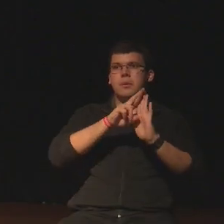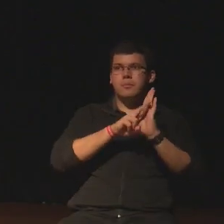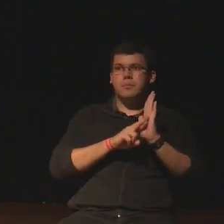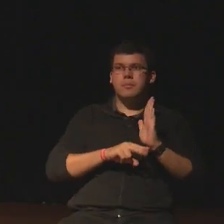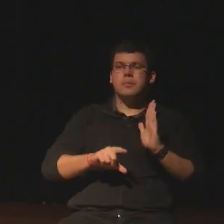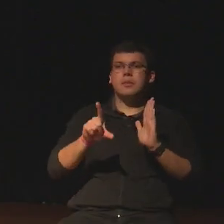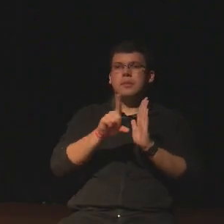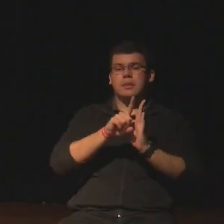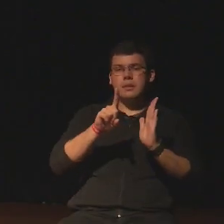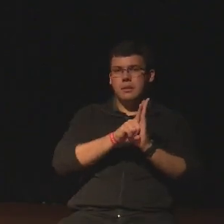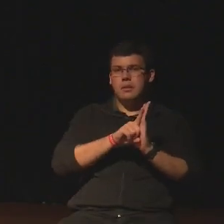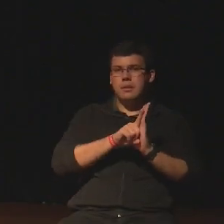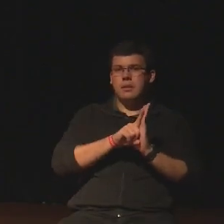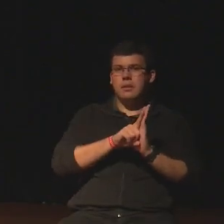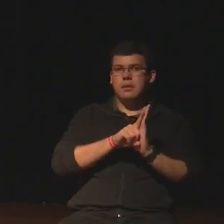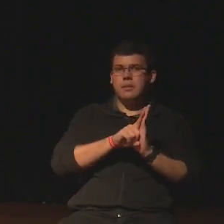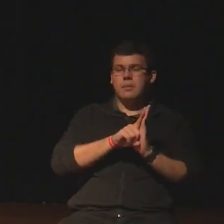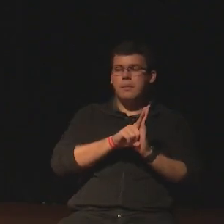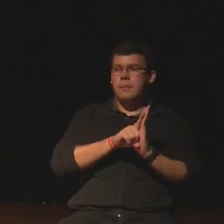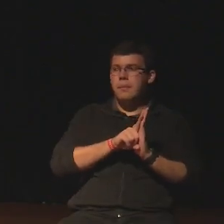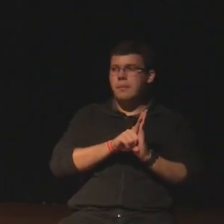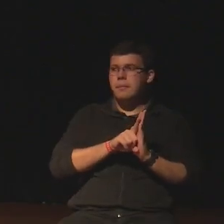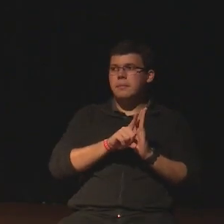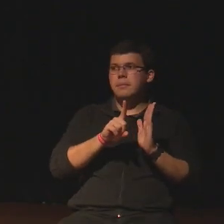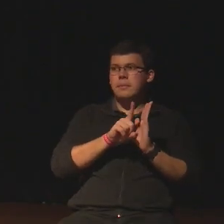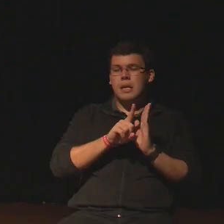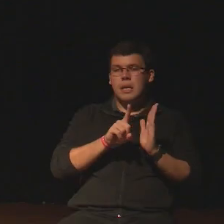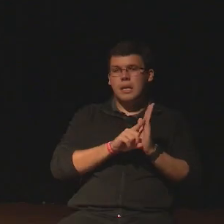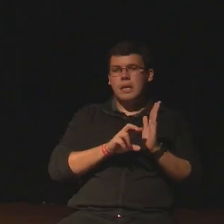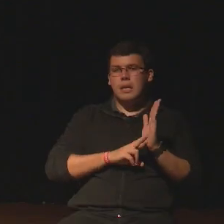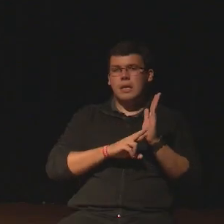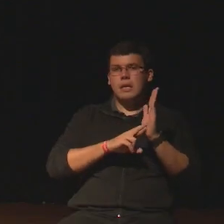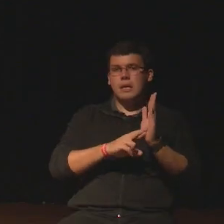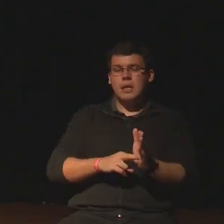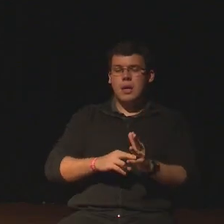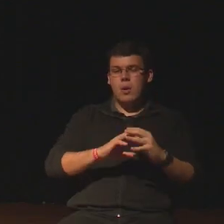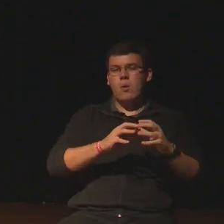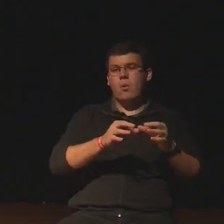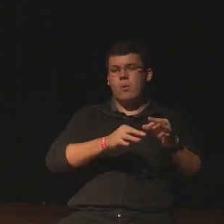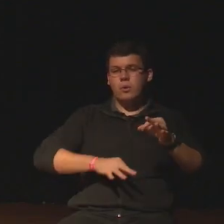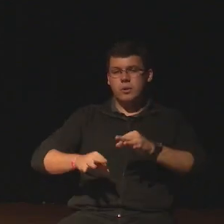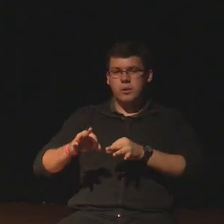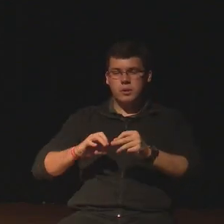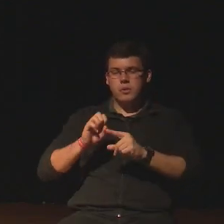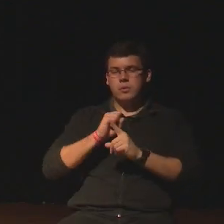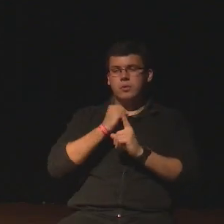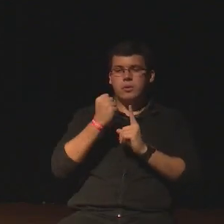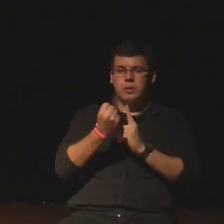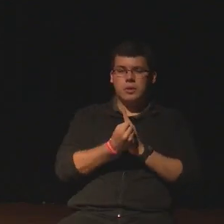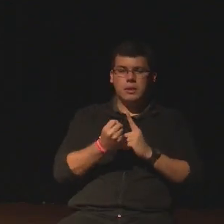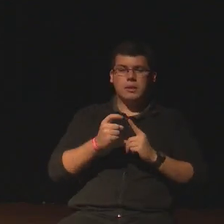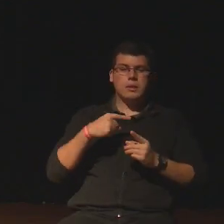federal, o MIROSC, o Marco Regulatório das Organizações de Sociedade Civil, para a gente fazer esse tipo de acordo.